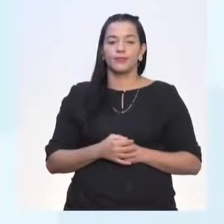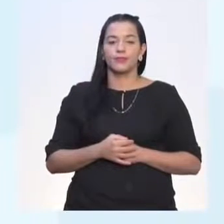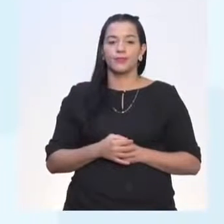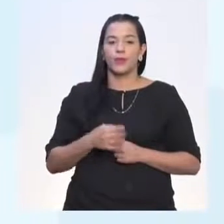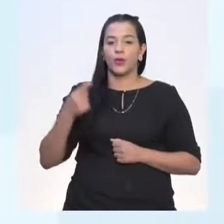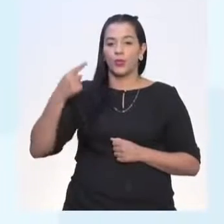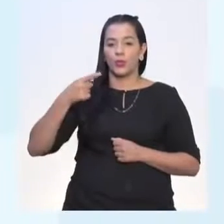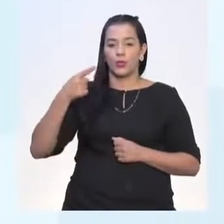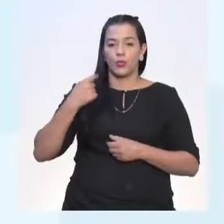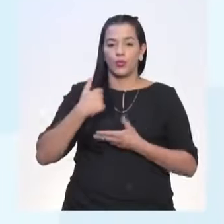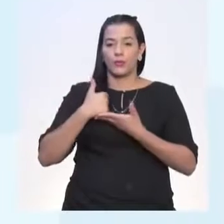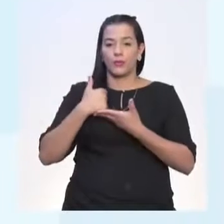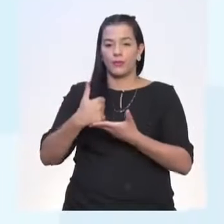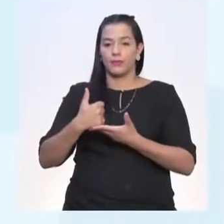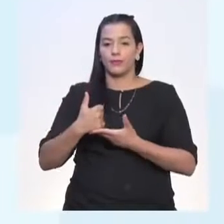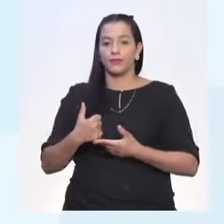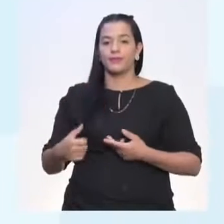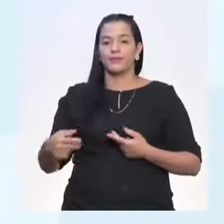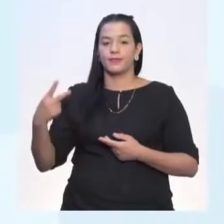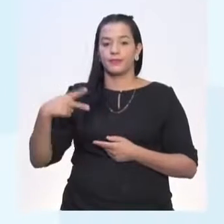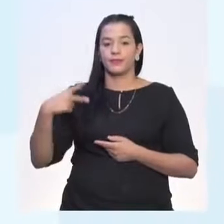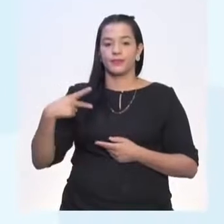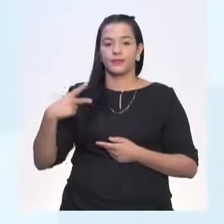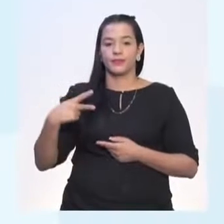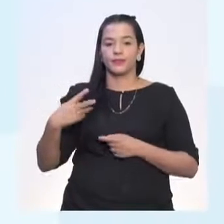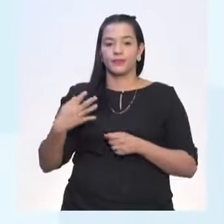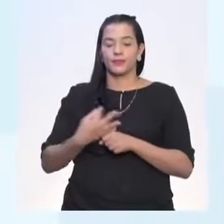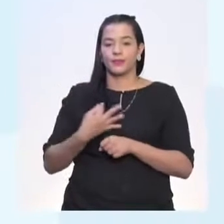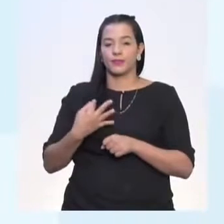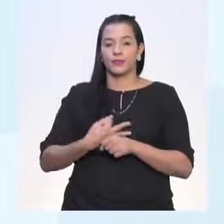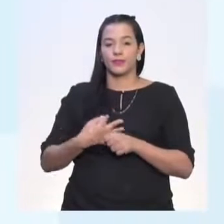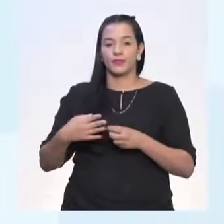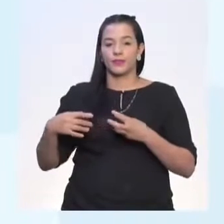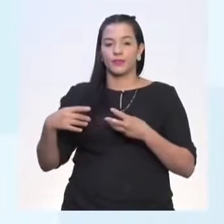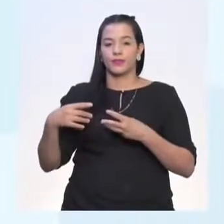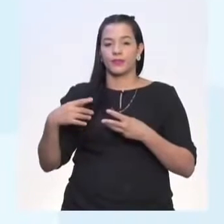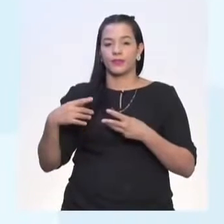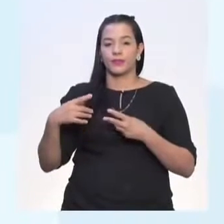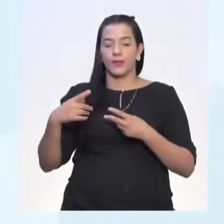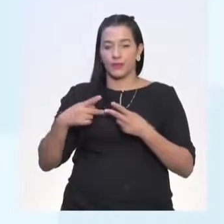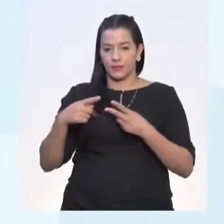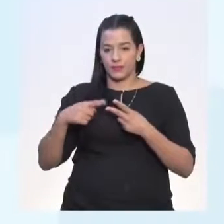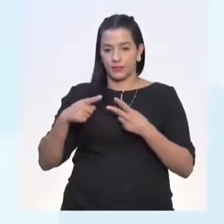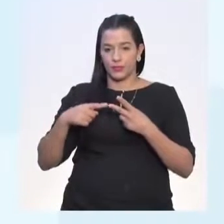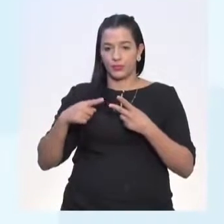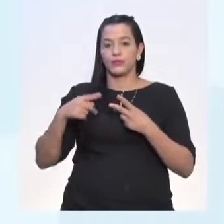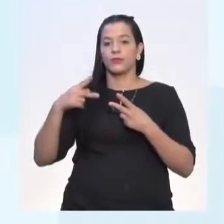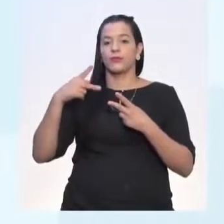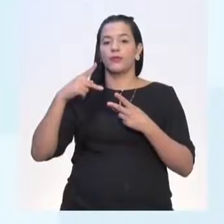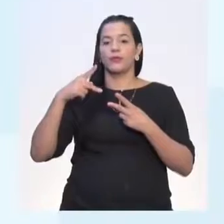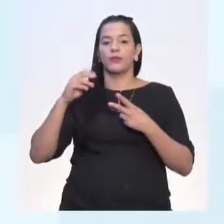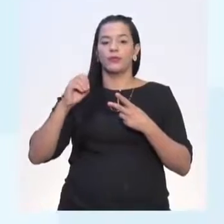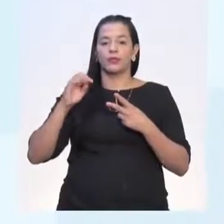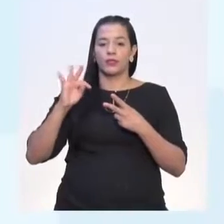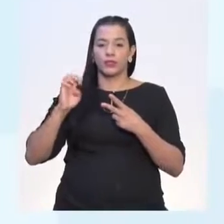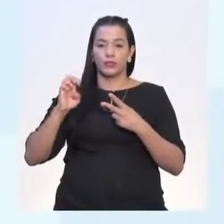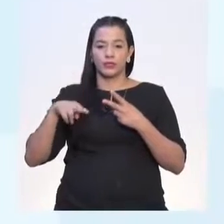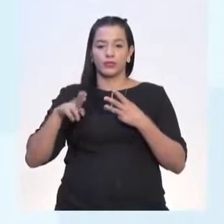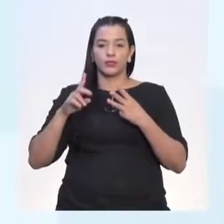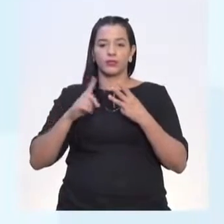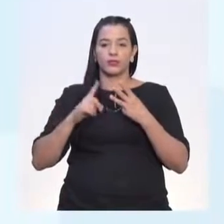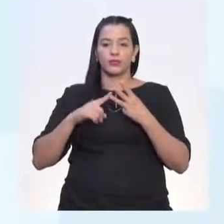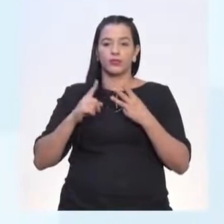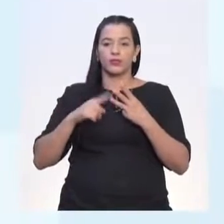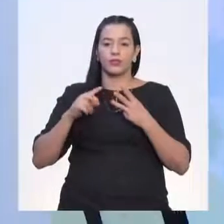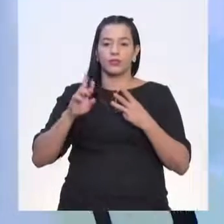um apoio, força resistente 2 e força resistente... Não, força potente 2 e força resistente 3.